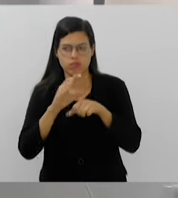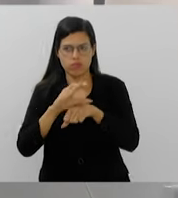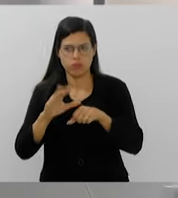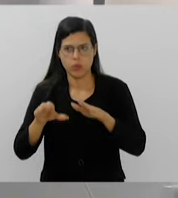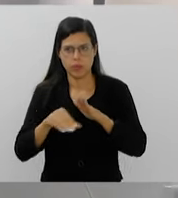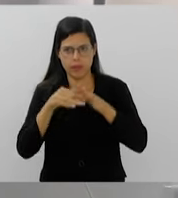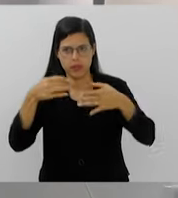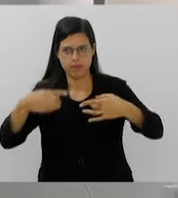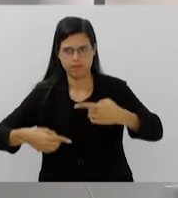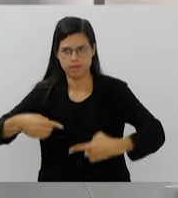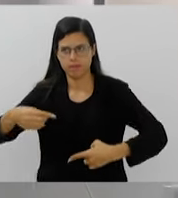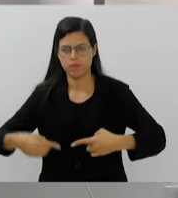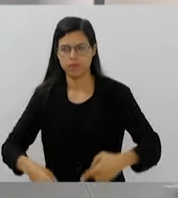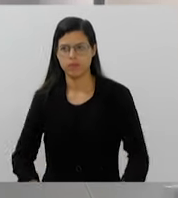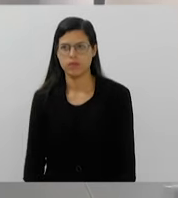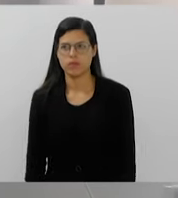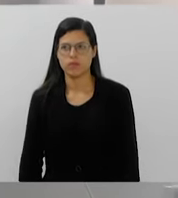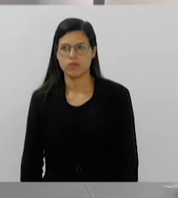Em discussão.